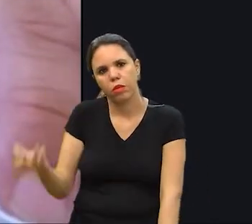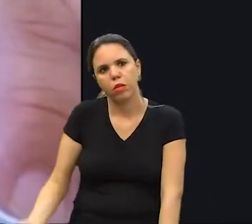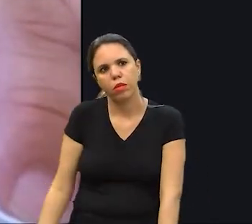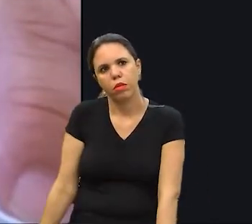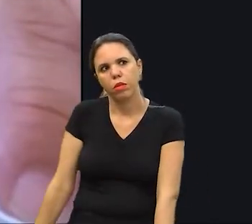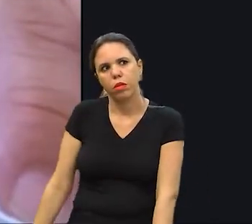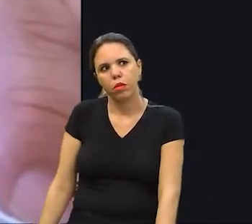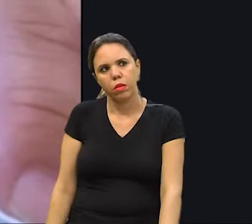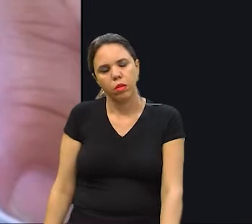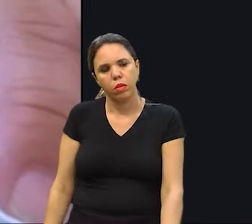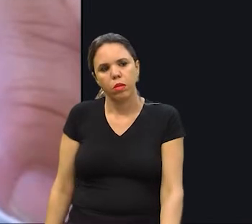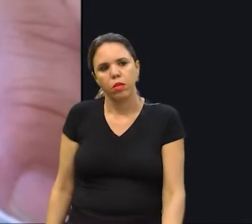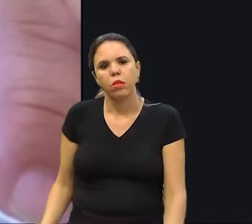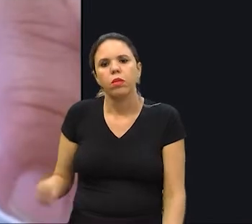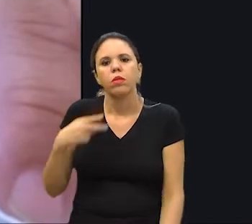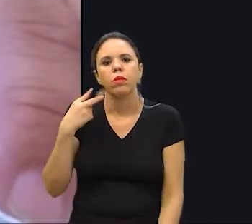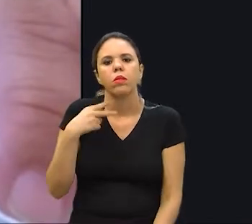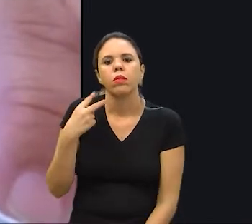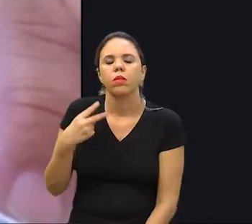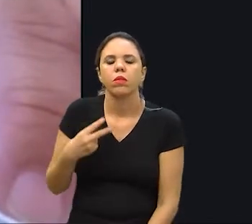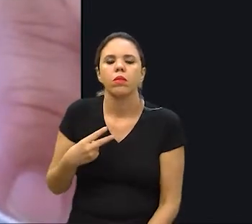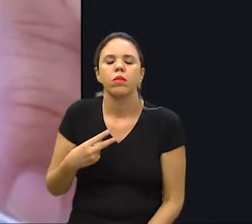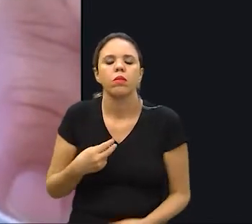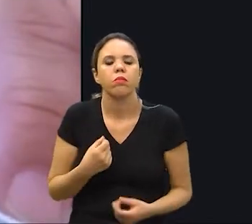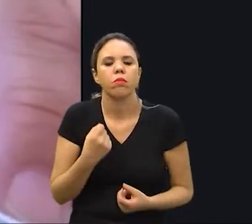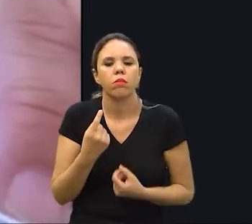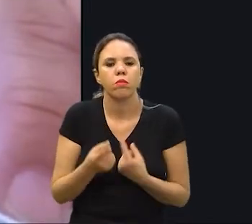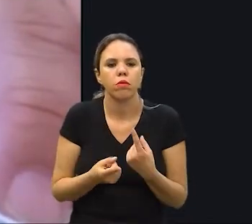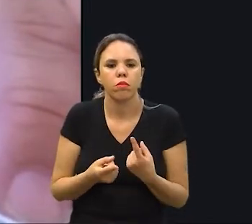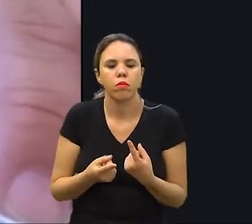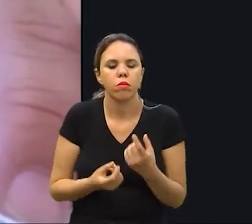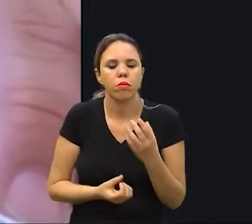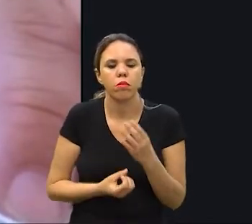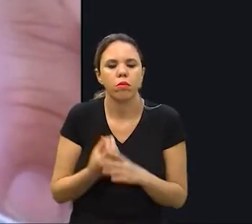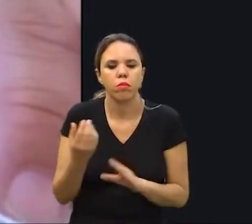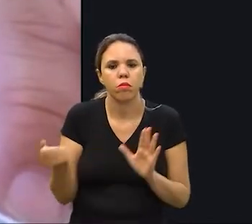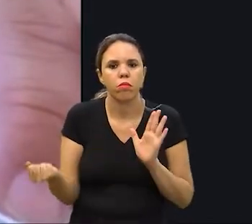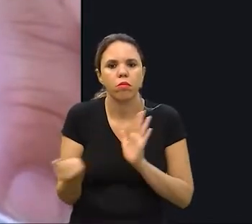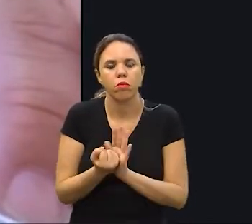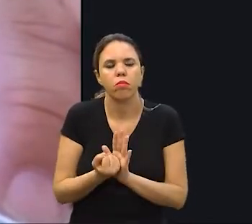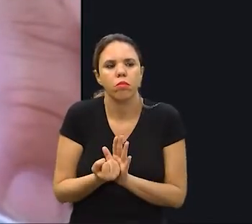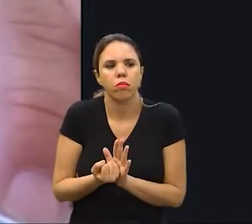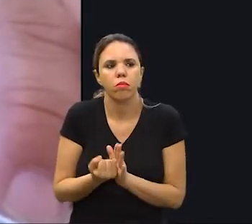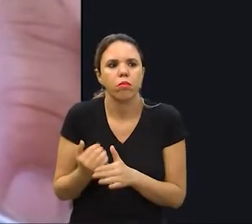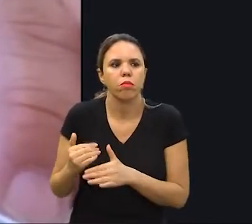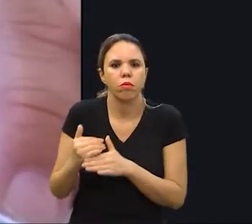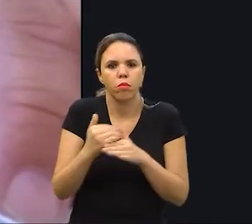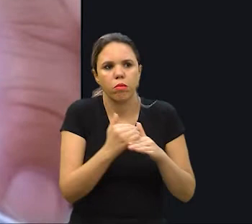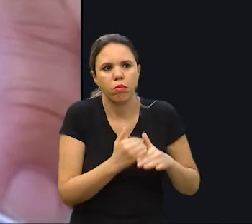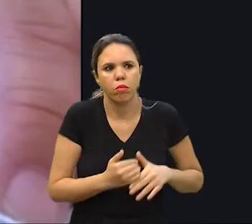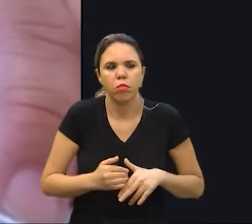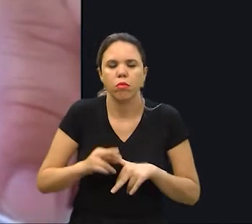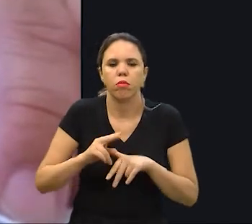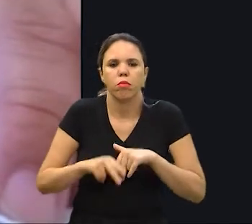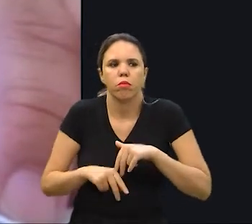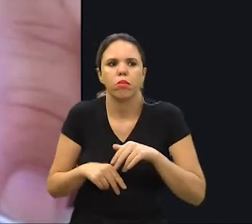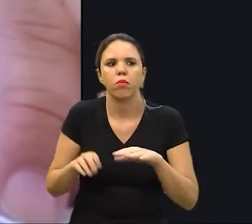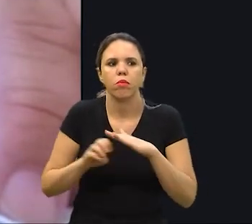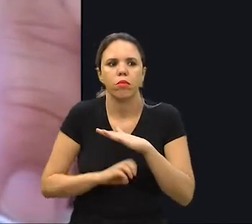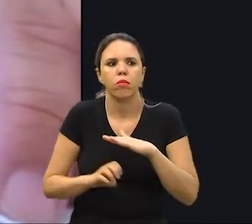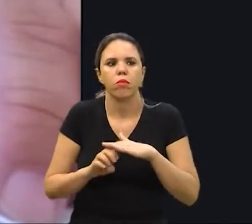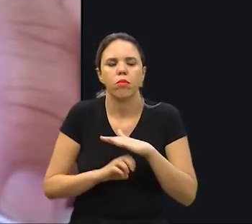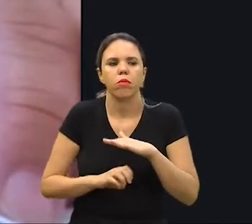prefeitura. Será que o vereador ou algum vereador vai criar um selo de equidade de gênero